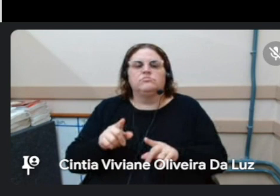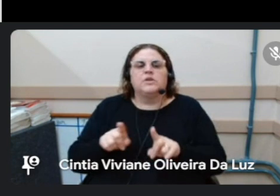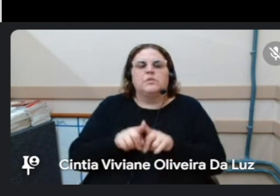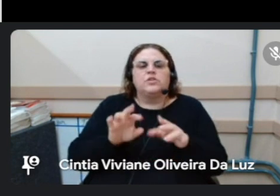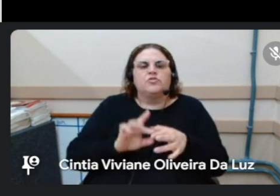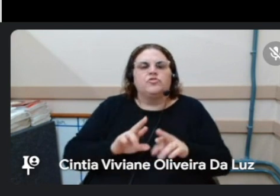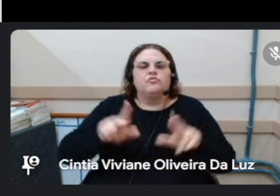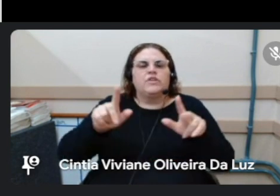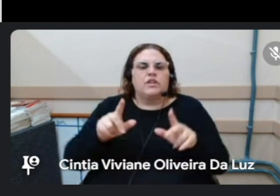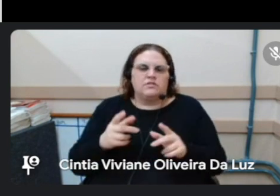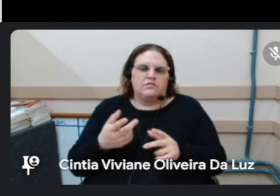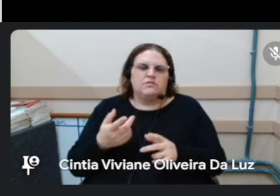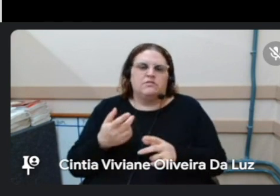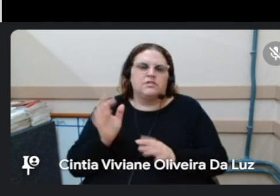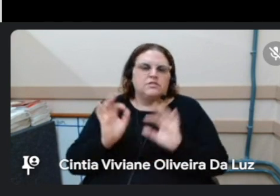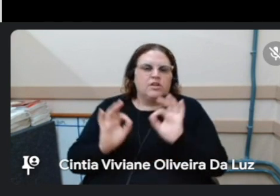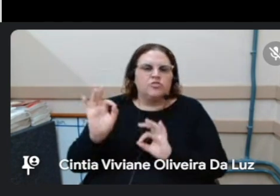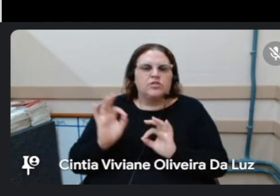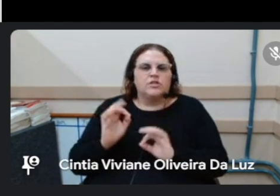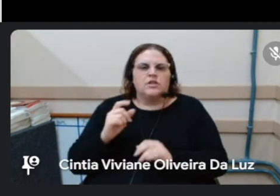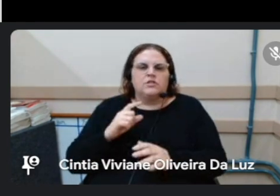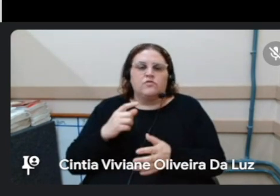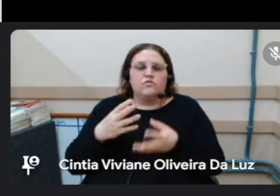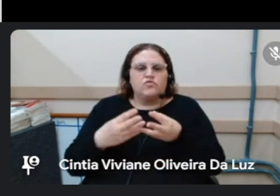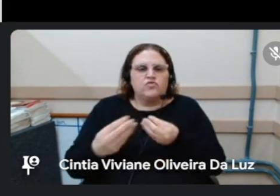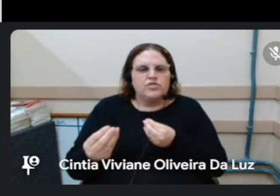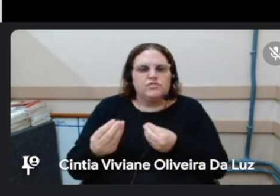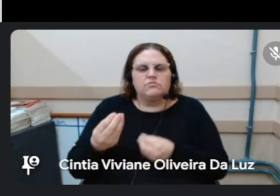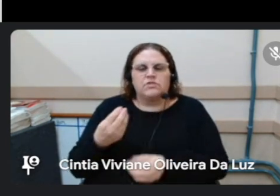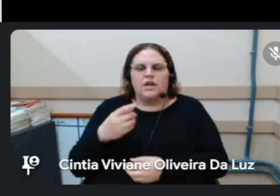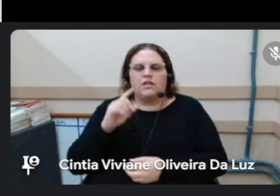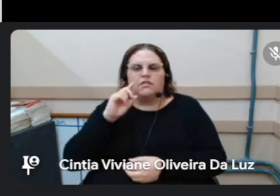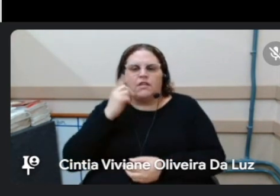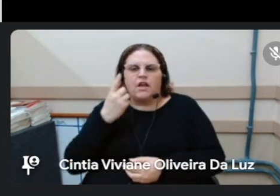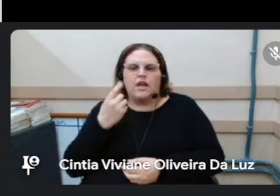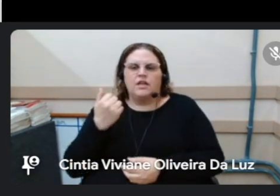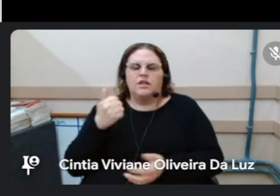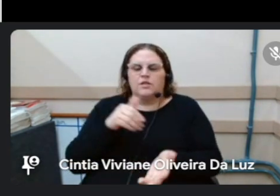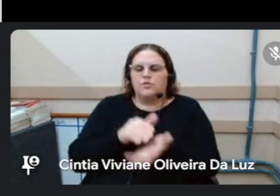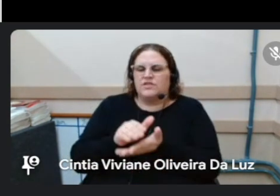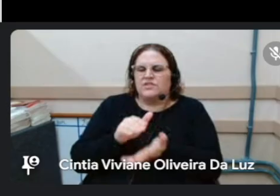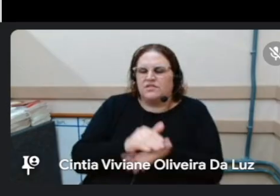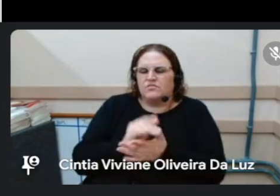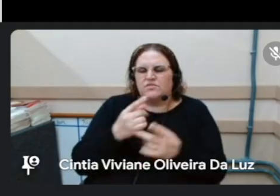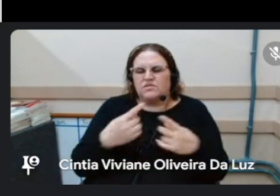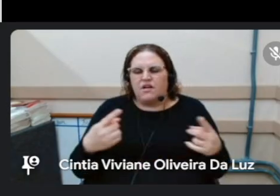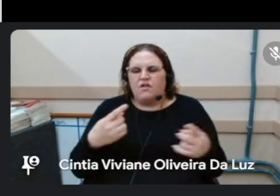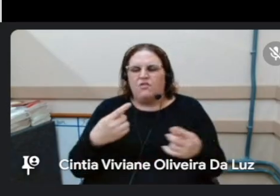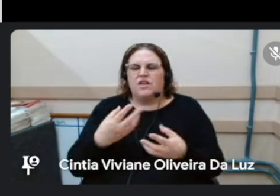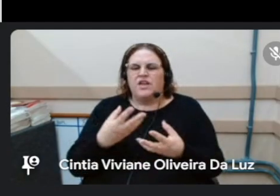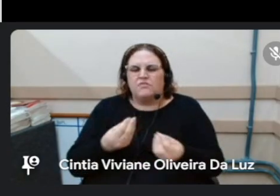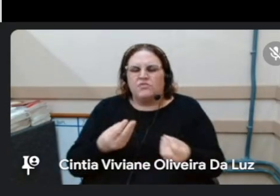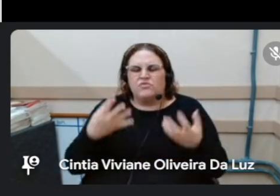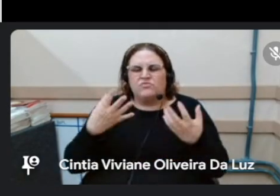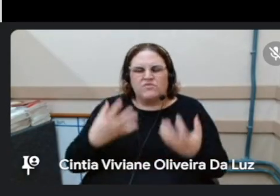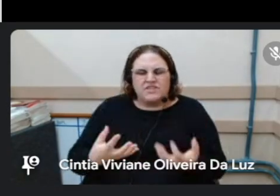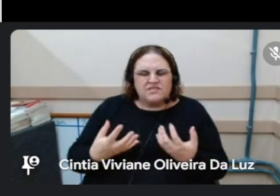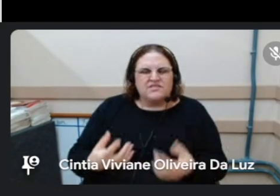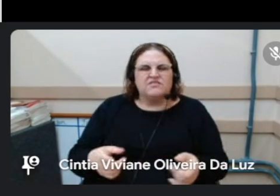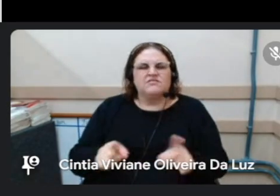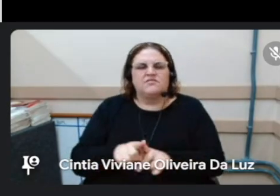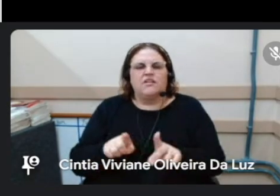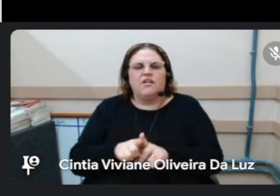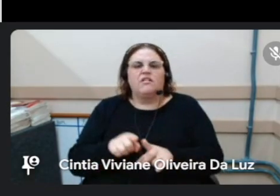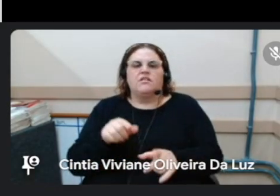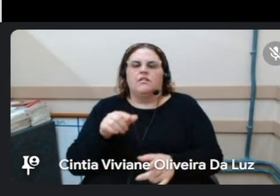ideia de de música independente da produção musical cada comercial de grande da grande indústria